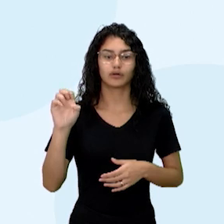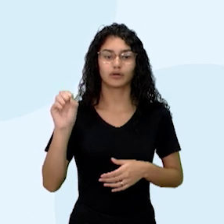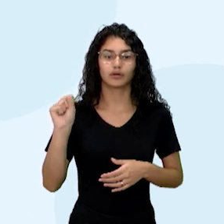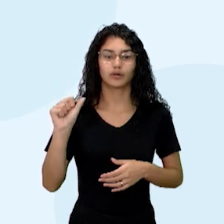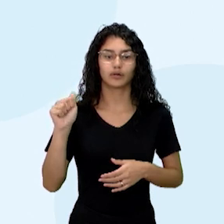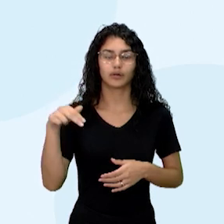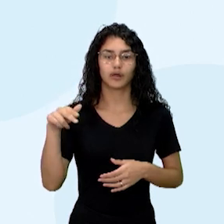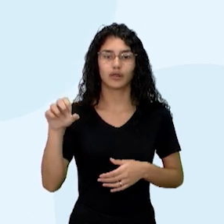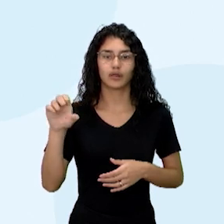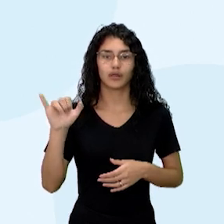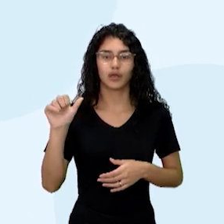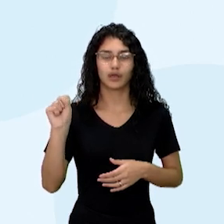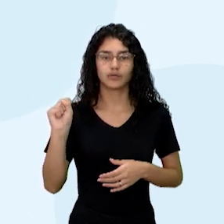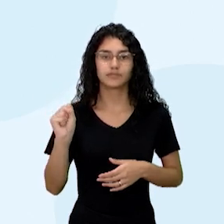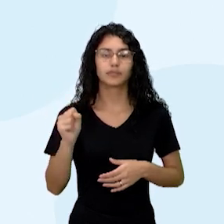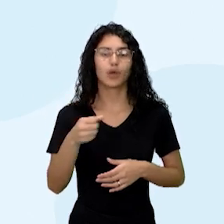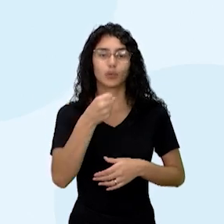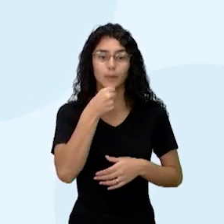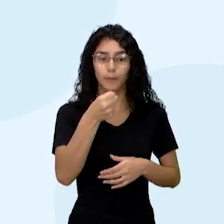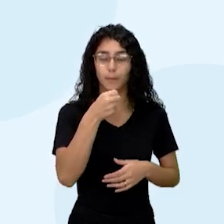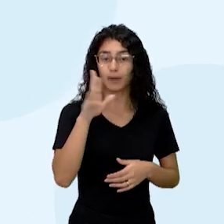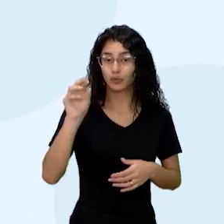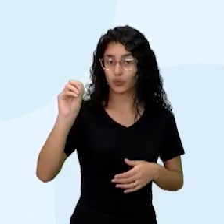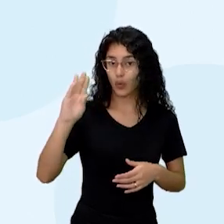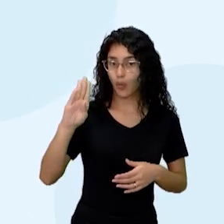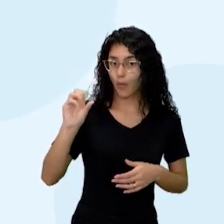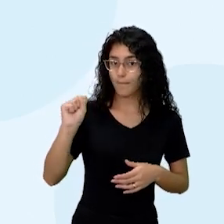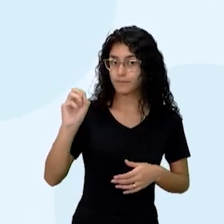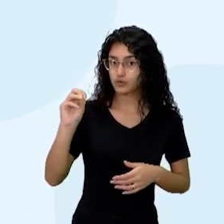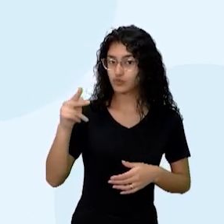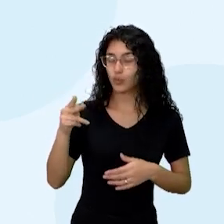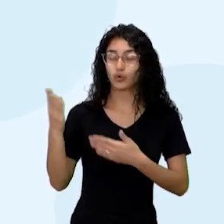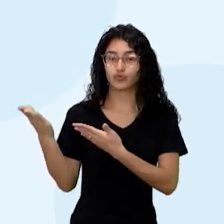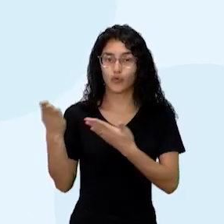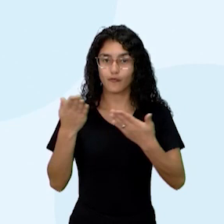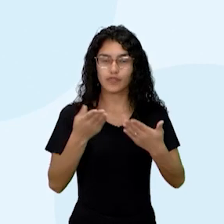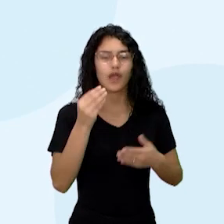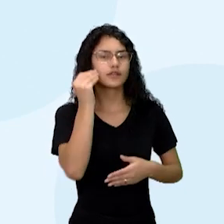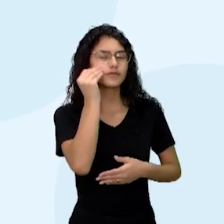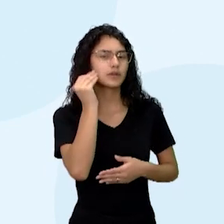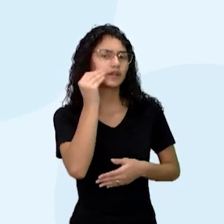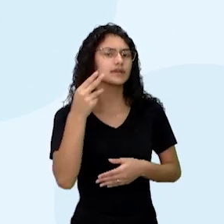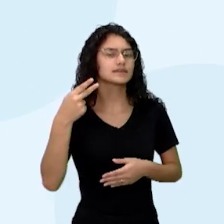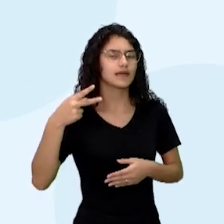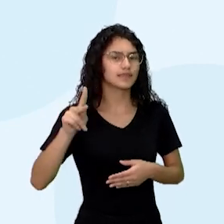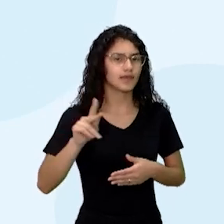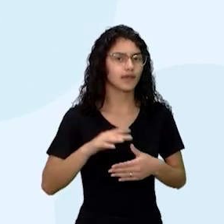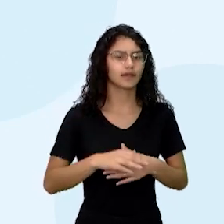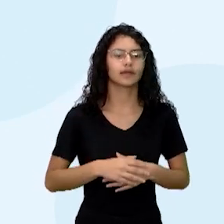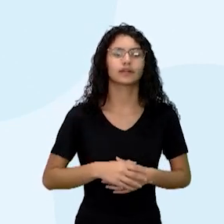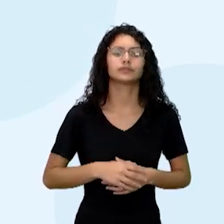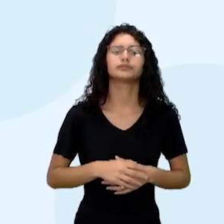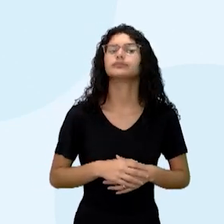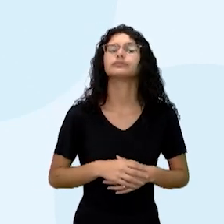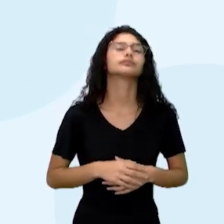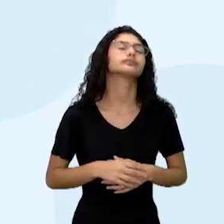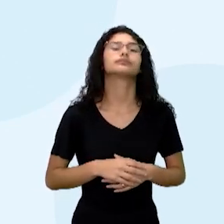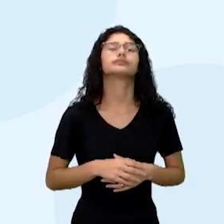do Robson, que veio colaborar com a nossa formação, trazendo um pouquinho da experiência dele enquanto aluno de escola